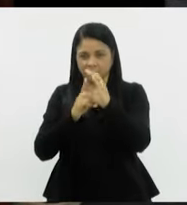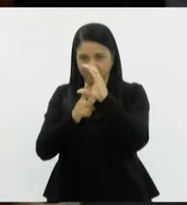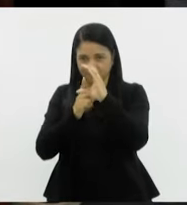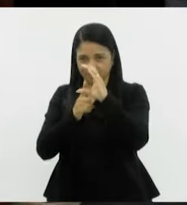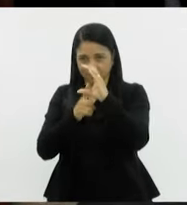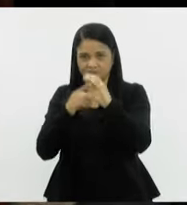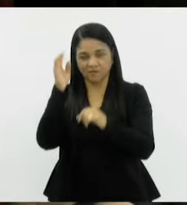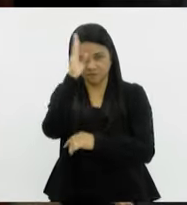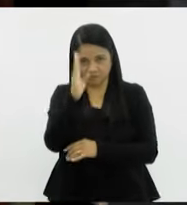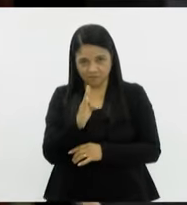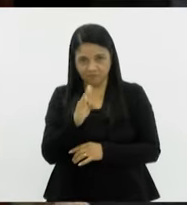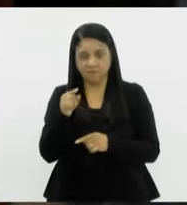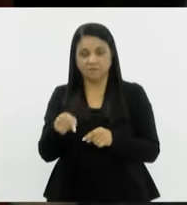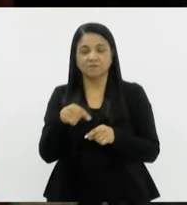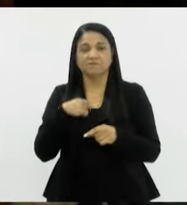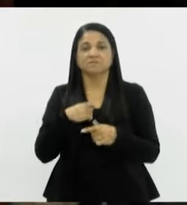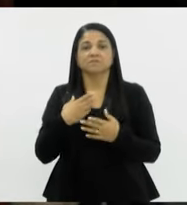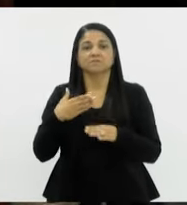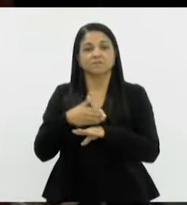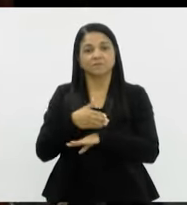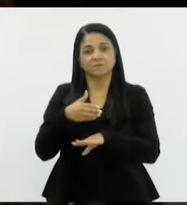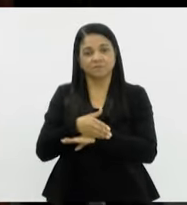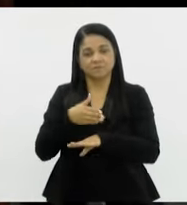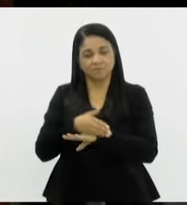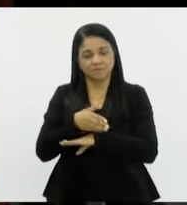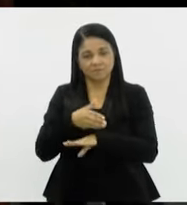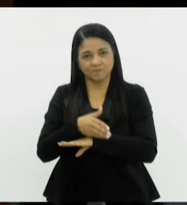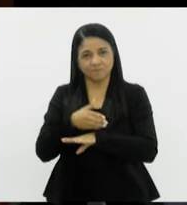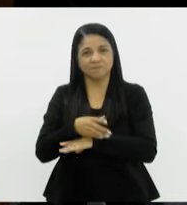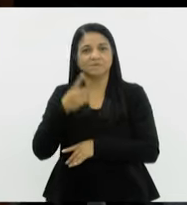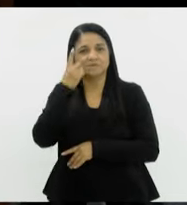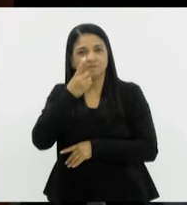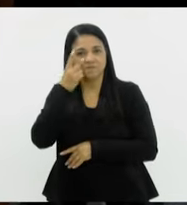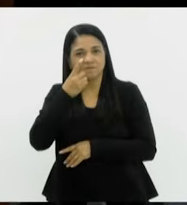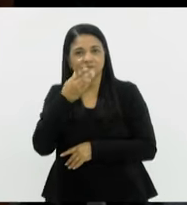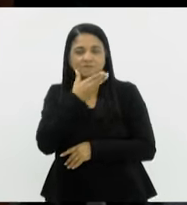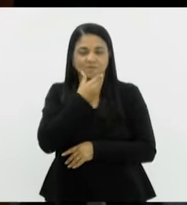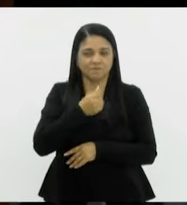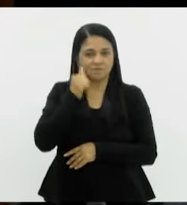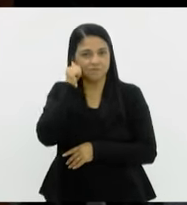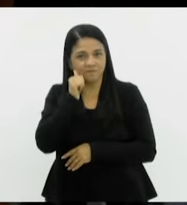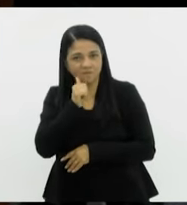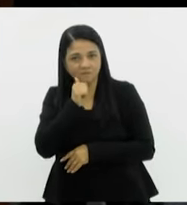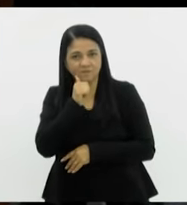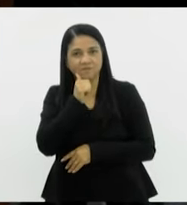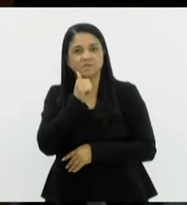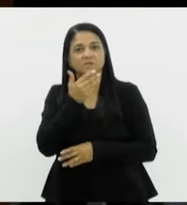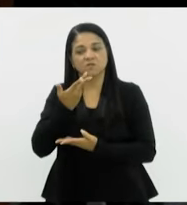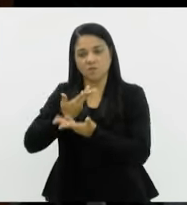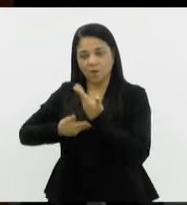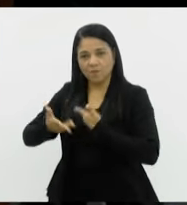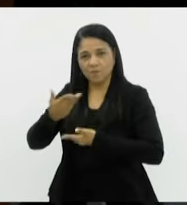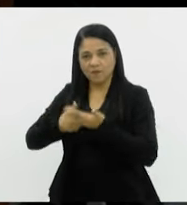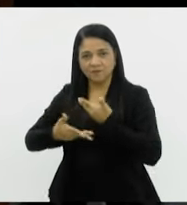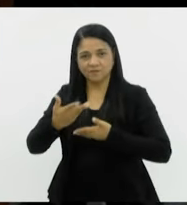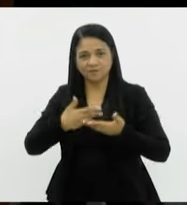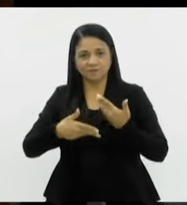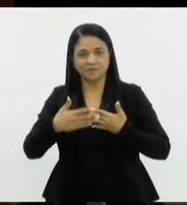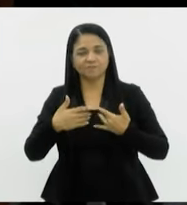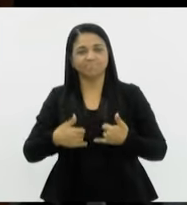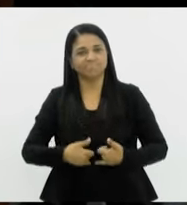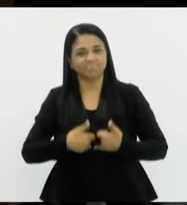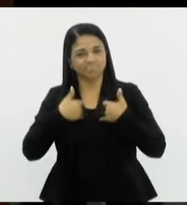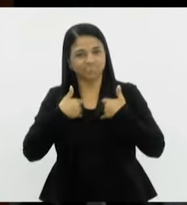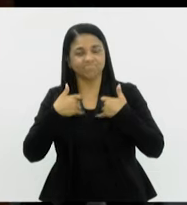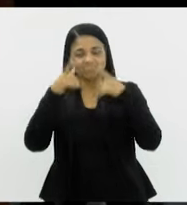breves considerações que imagino que parte significativa das deputadas e dos deputados compartilhem comigo acerca da grandiosidade